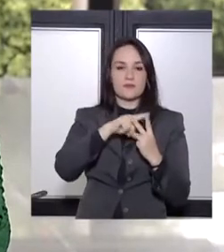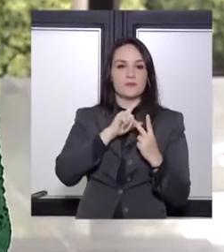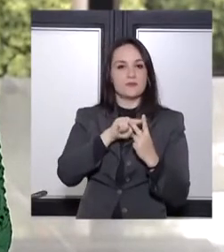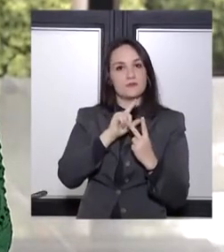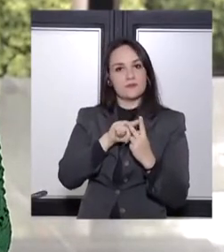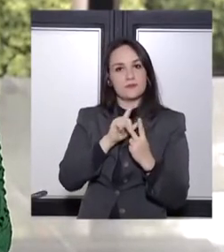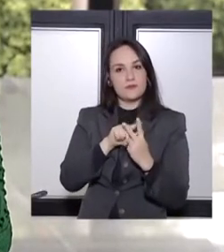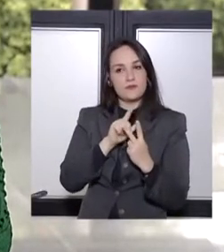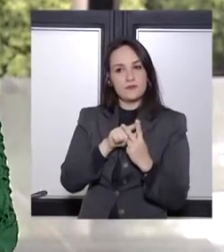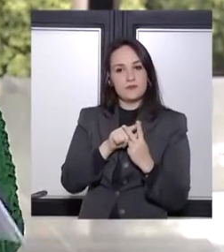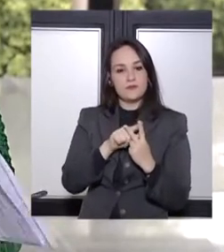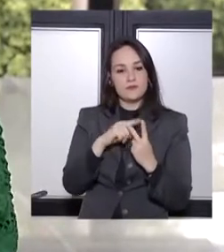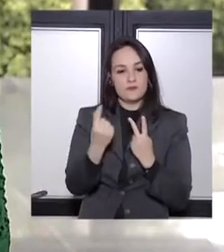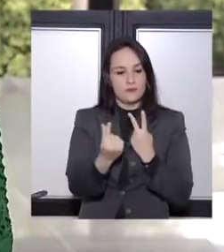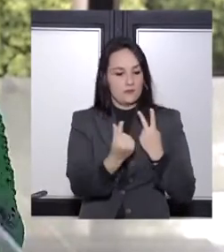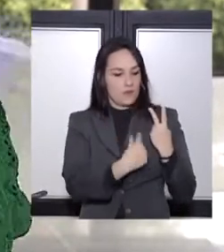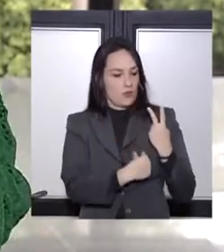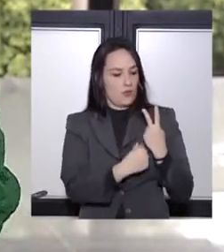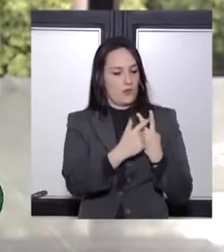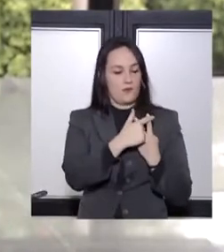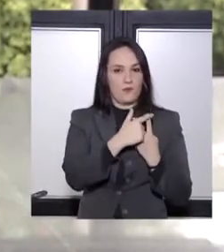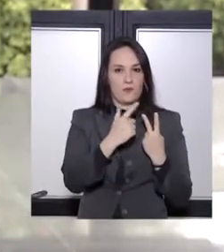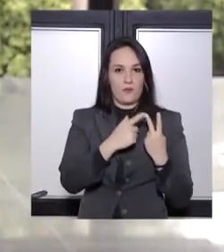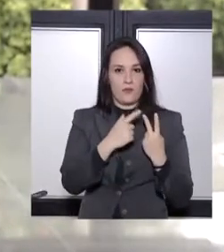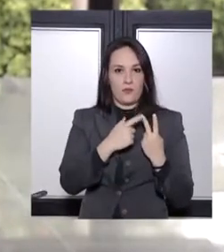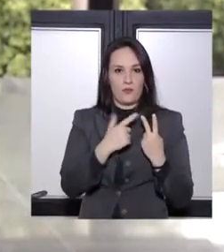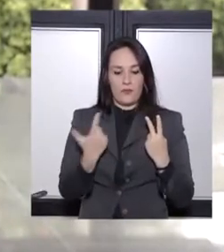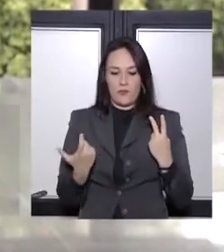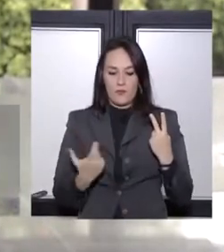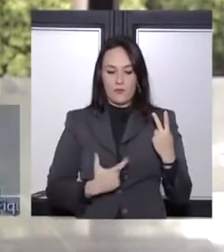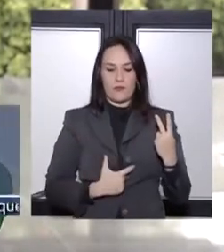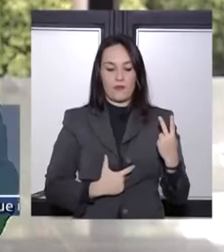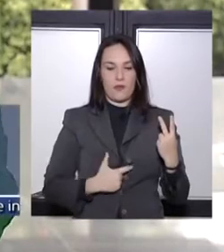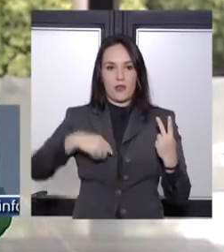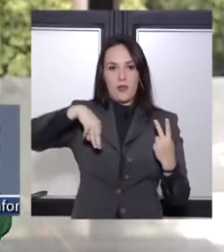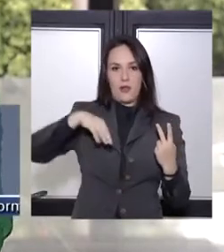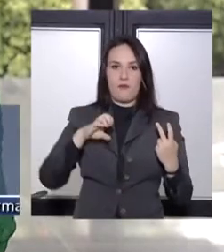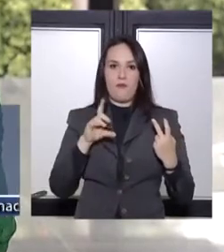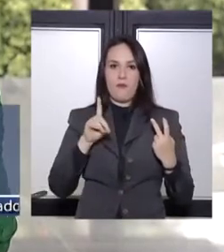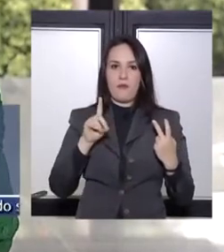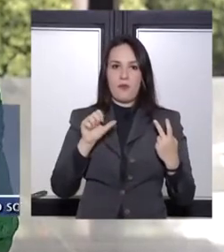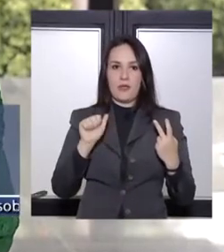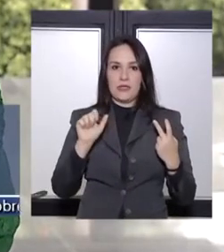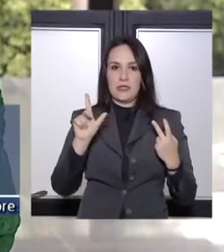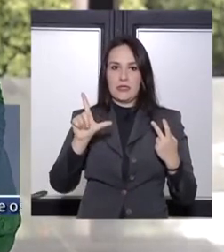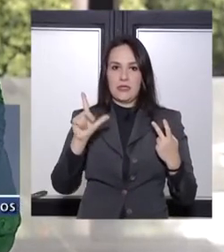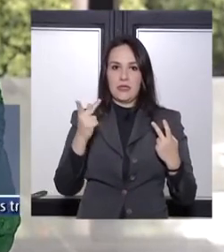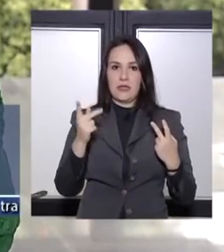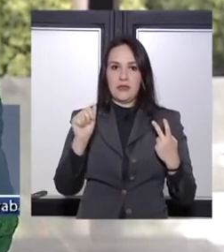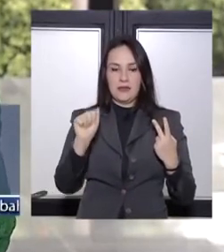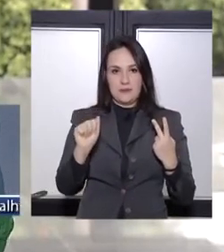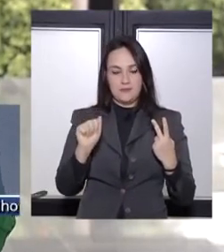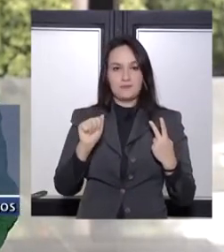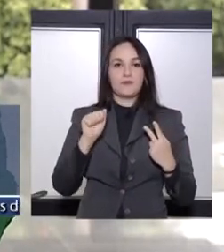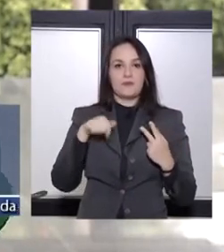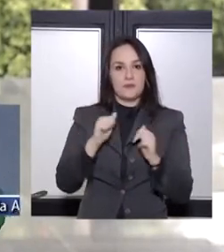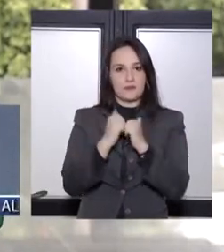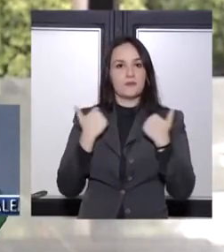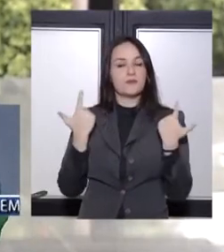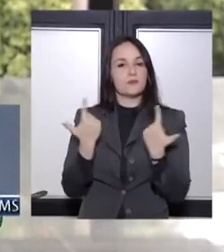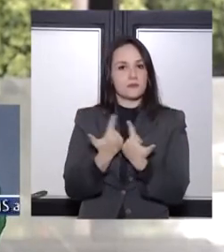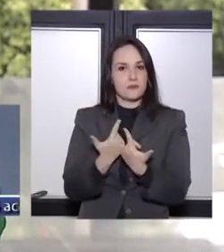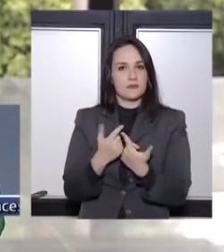Uma irá receber a comenda e a outra a medalha. A Assembleia Legislativa de Mato Grosso do Sul